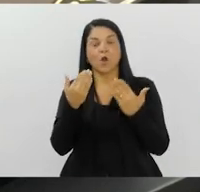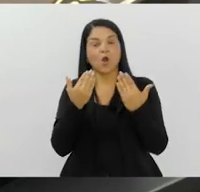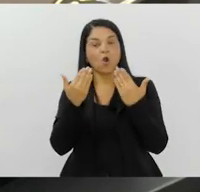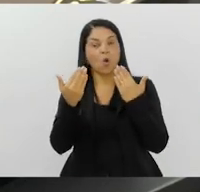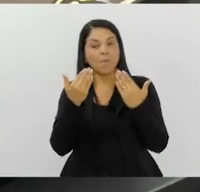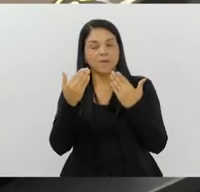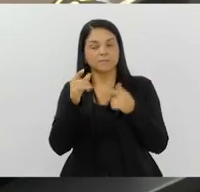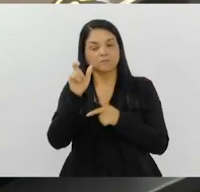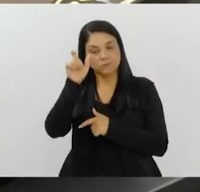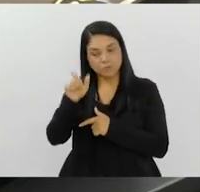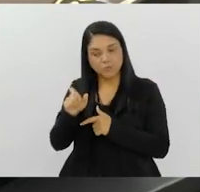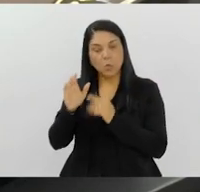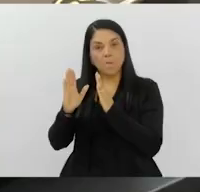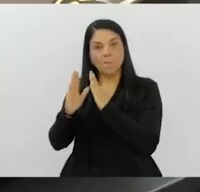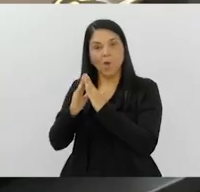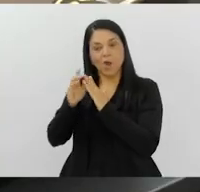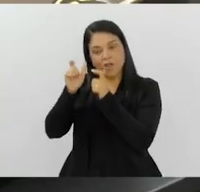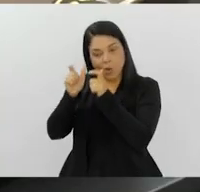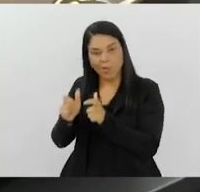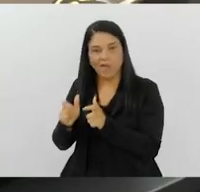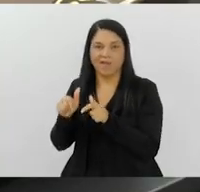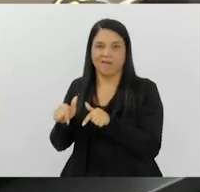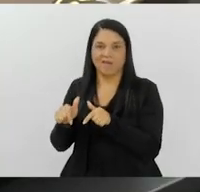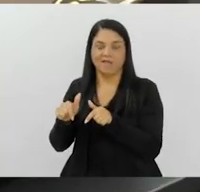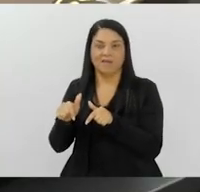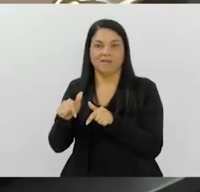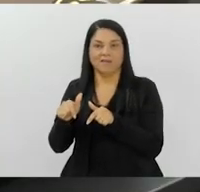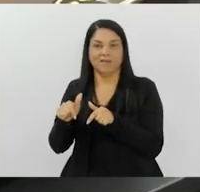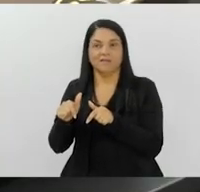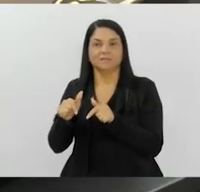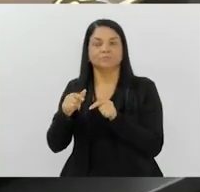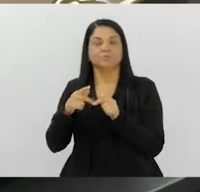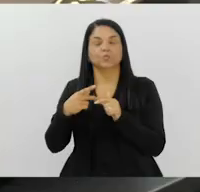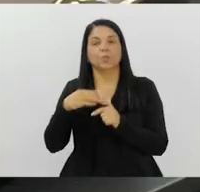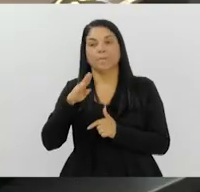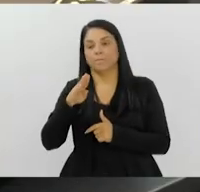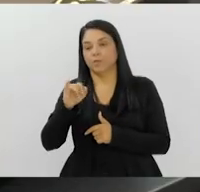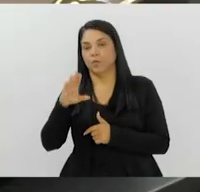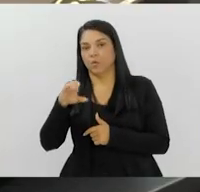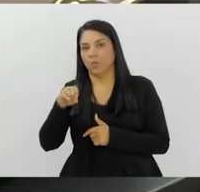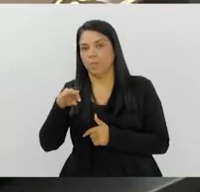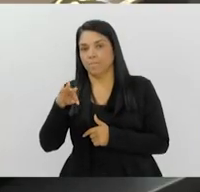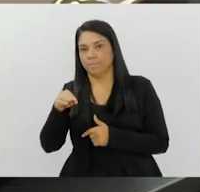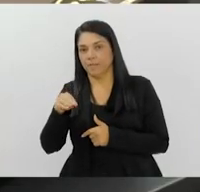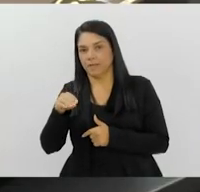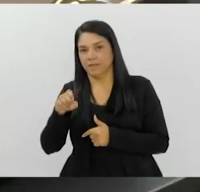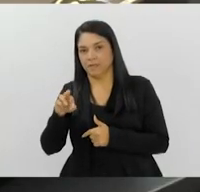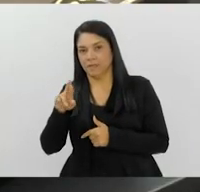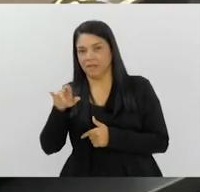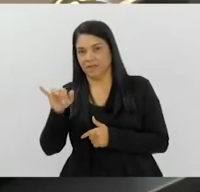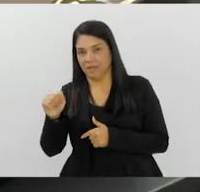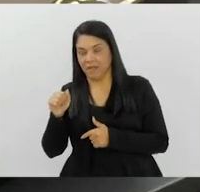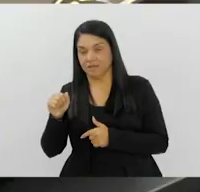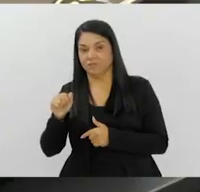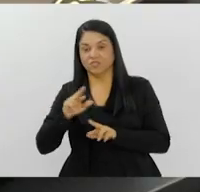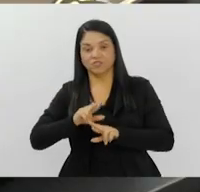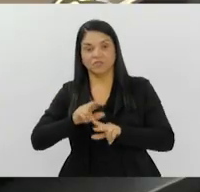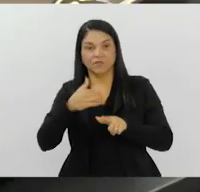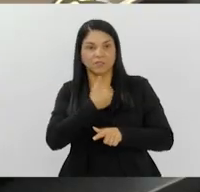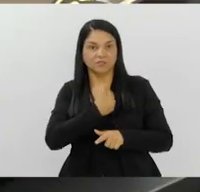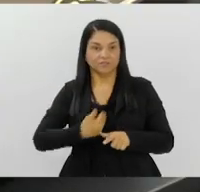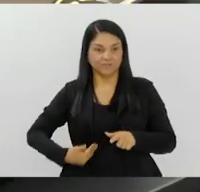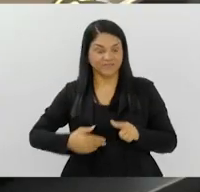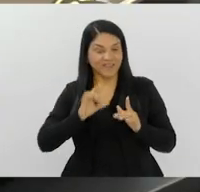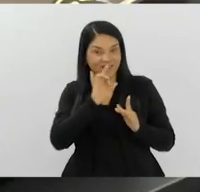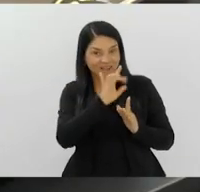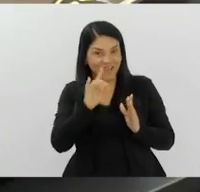moradores do sistema de reconhecimento facial por biometria facial da Segurança Pública senão cada Condomínio a